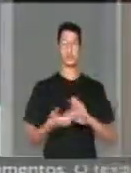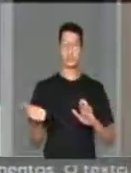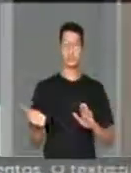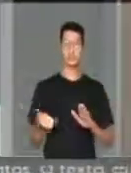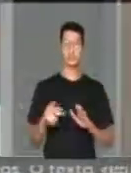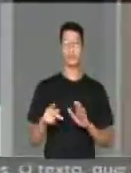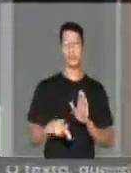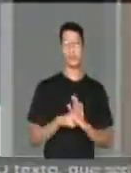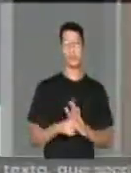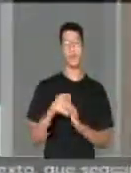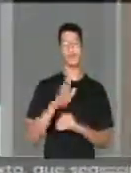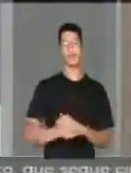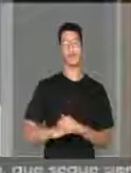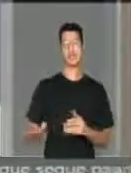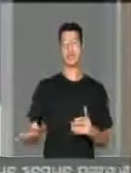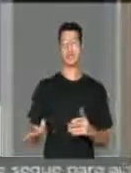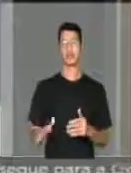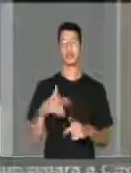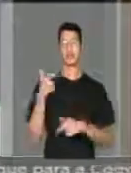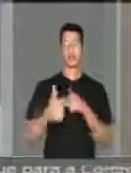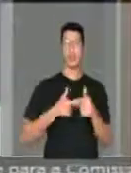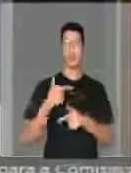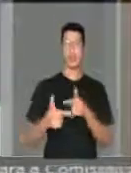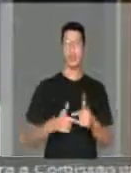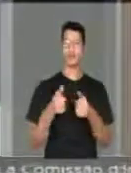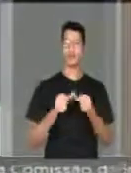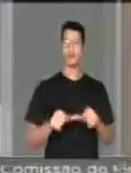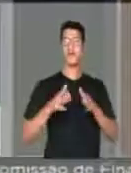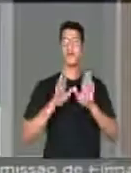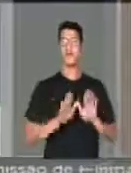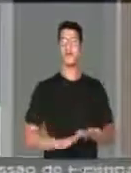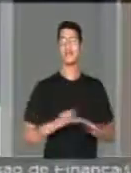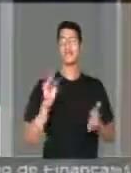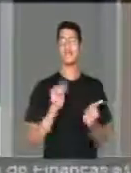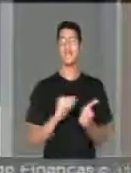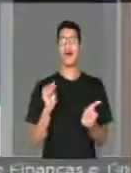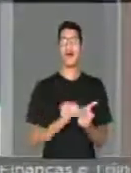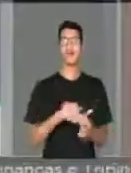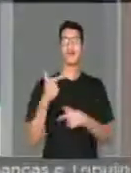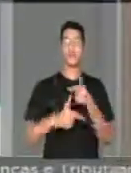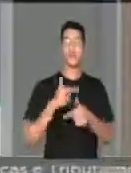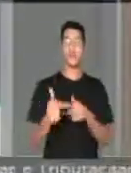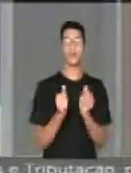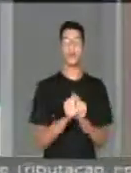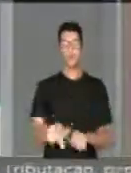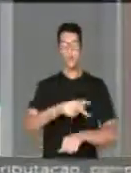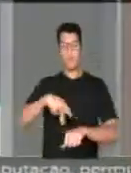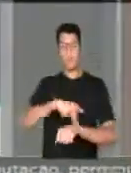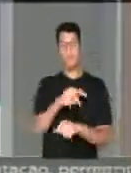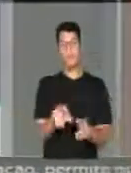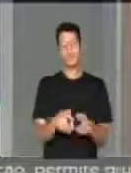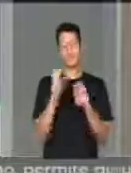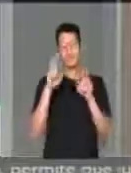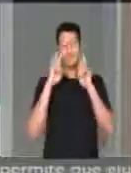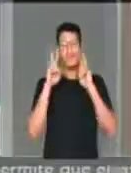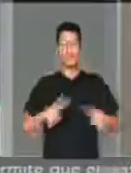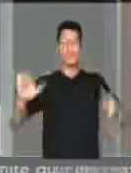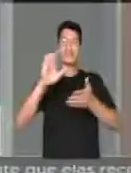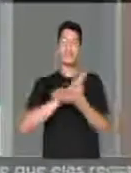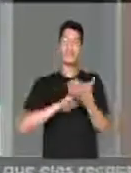da boca das crianças, os trabalhadores estão ficando desempregados com um país sem